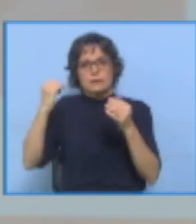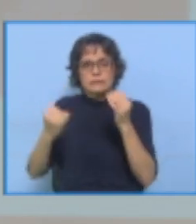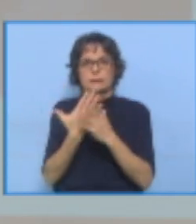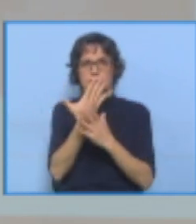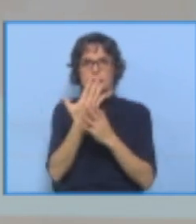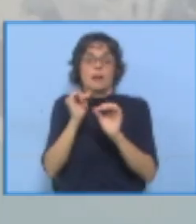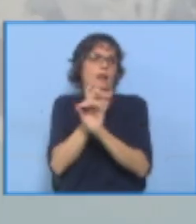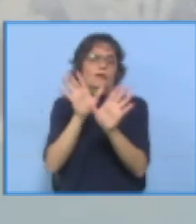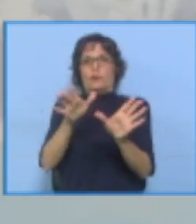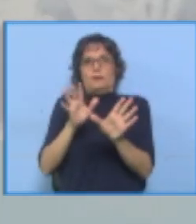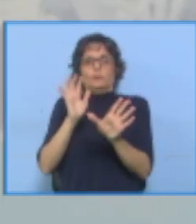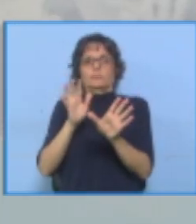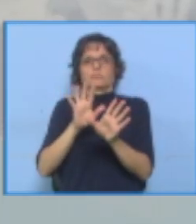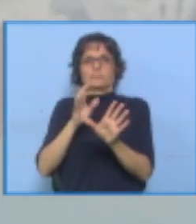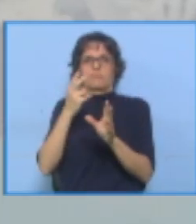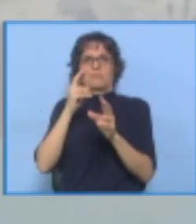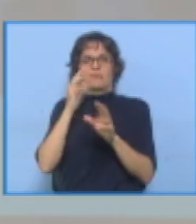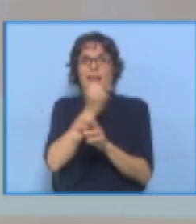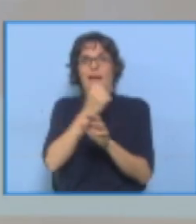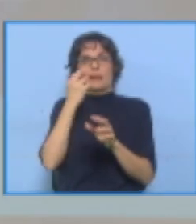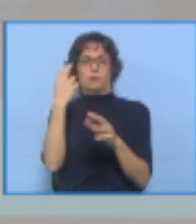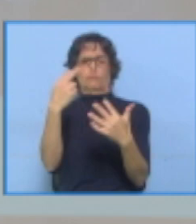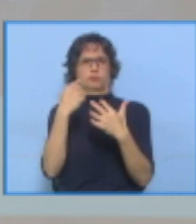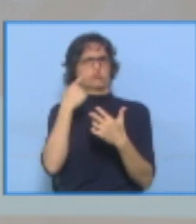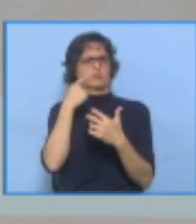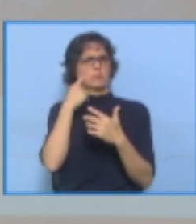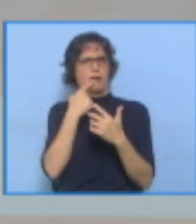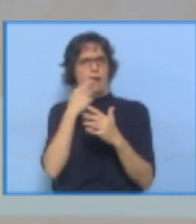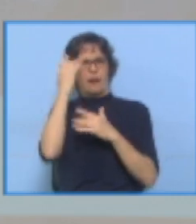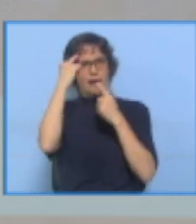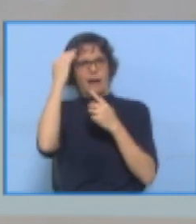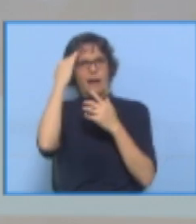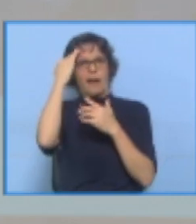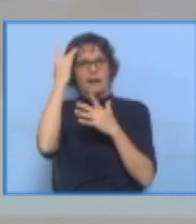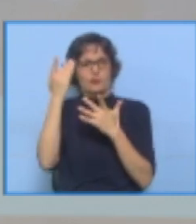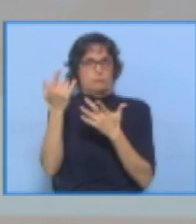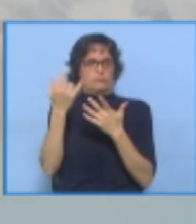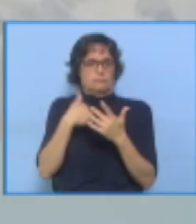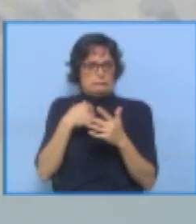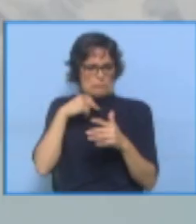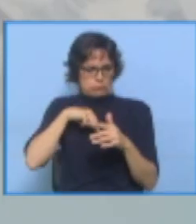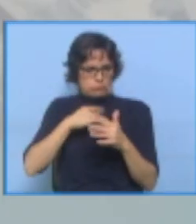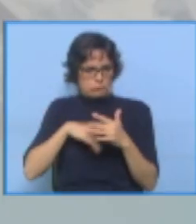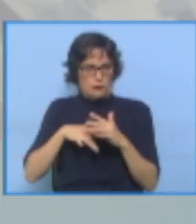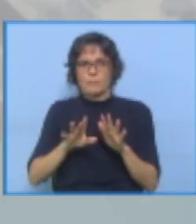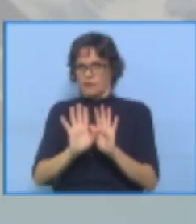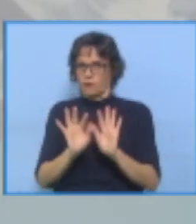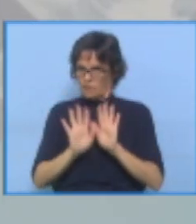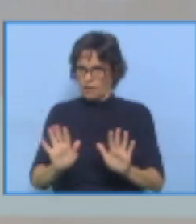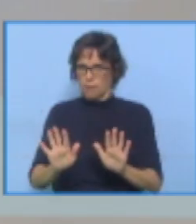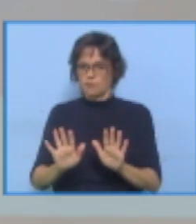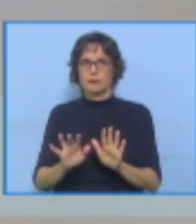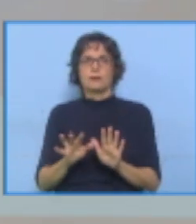de consciência se fizeram isso, não é? Pronto, se calhar não havia nenhuma velhinha na fila e provavelmente... para a situação. Exatamente,